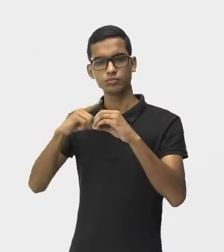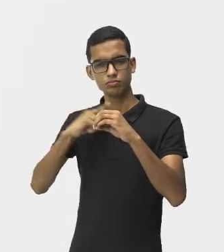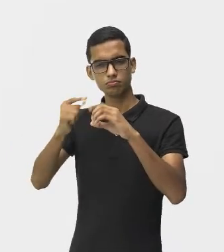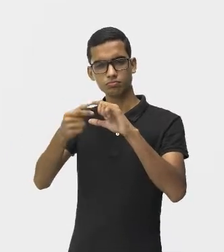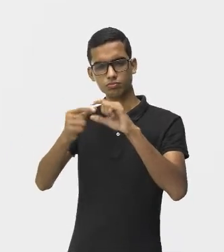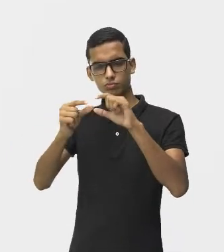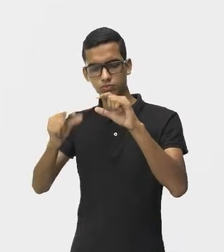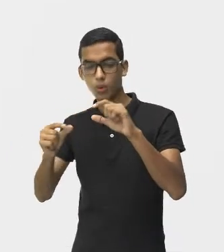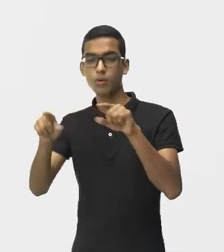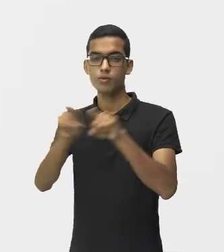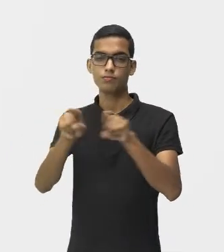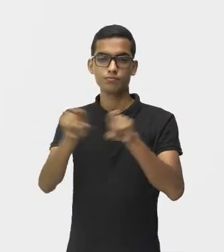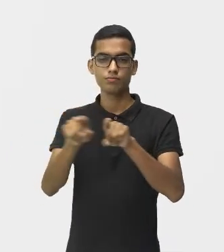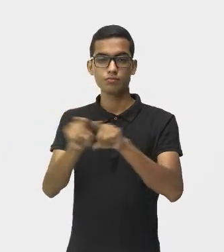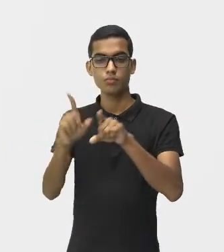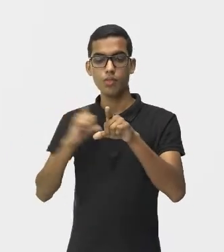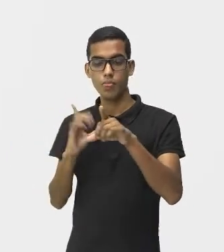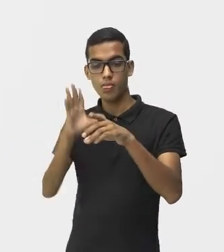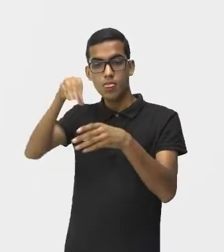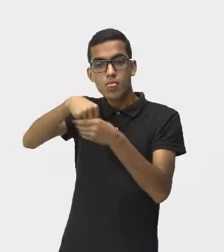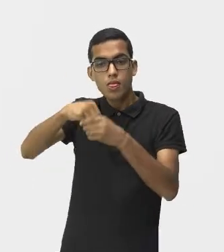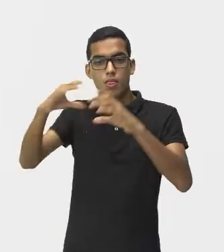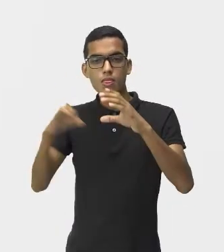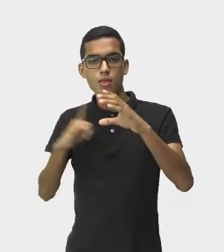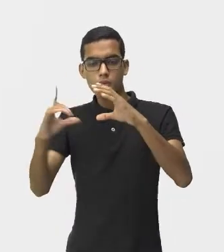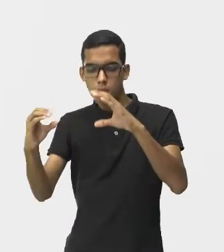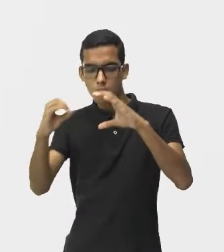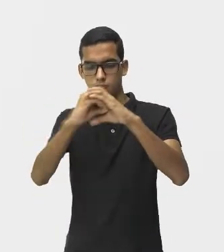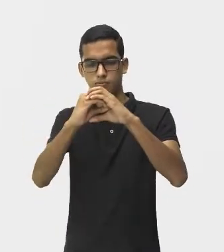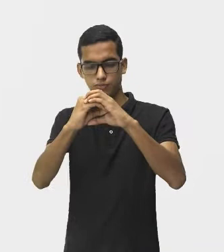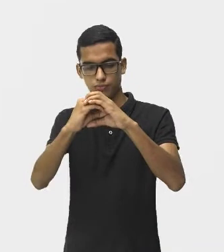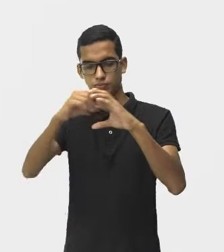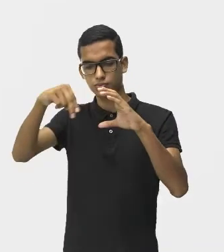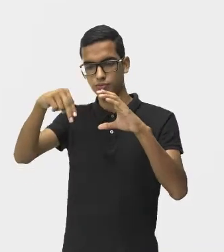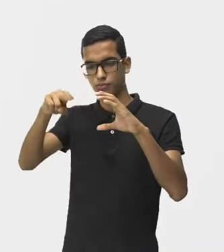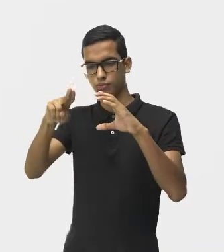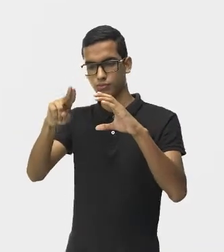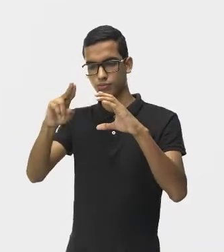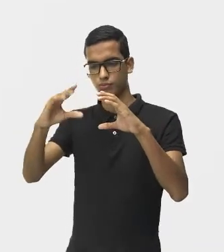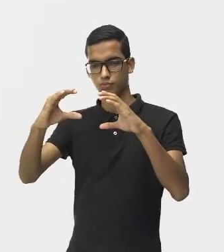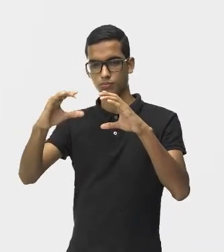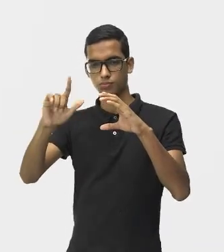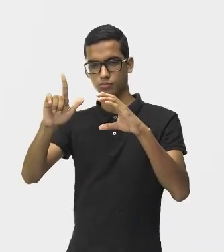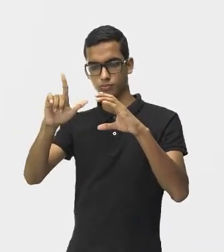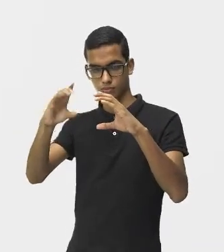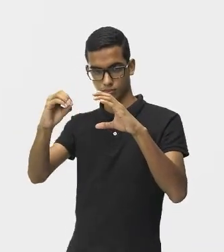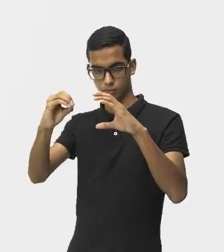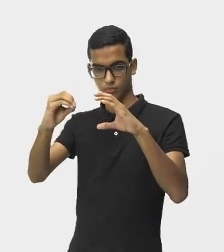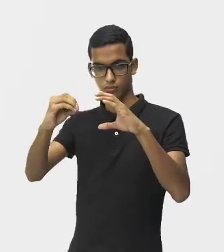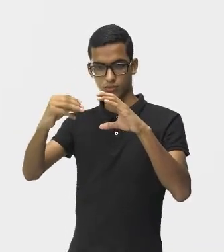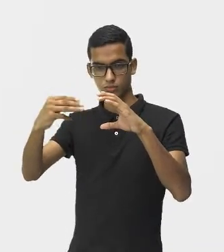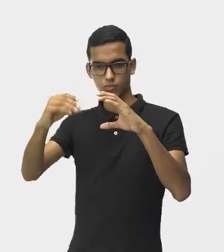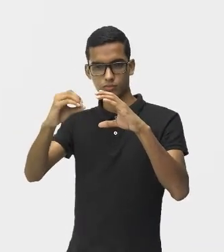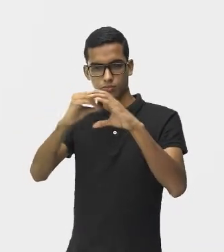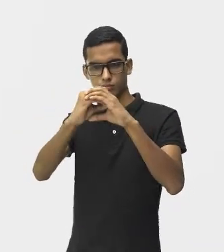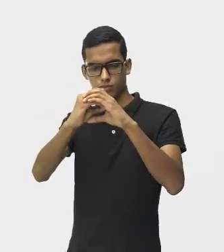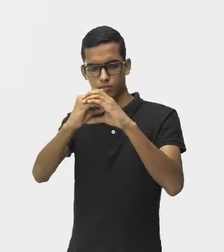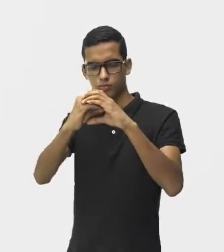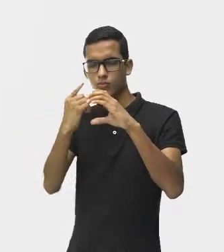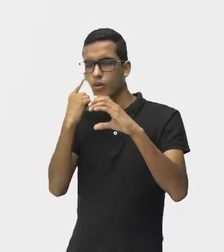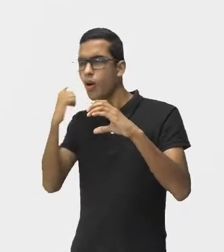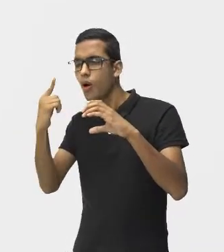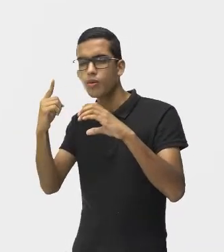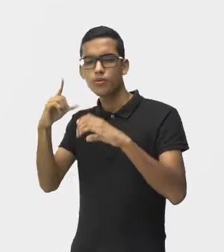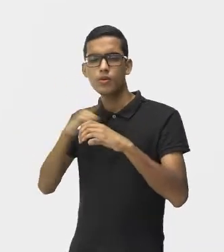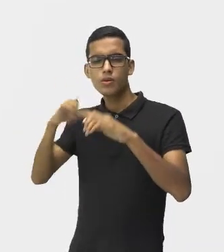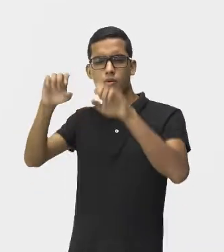seu núcleo e dentro do núcleo, como a gente observa aqui, ó, existem essas estruturas que parecem aqui um